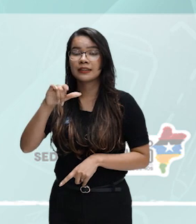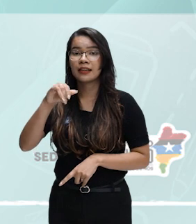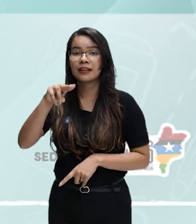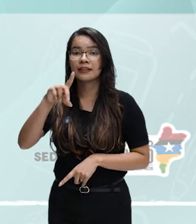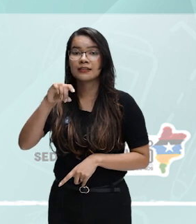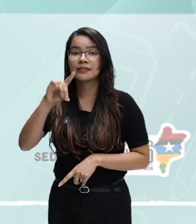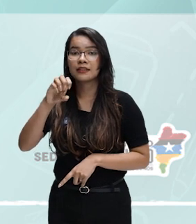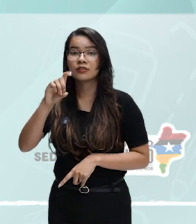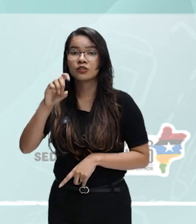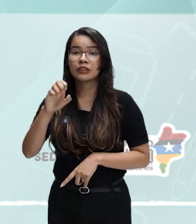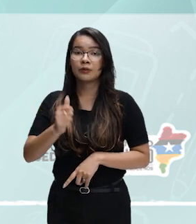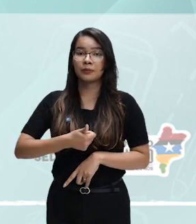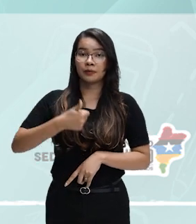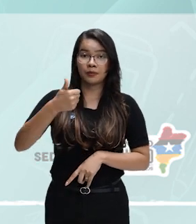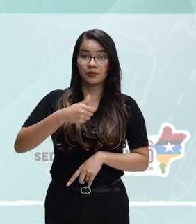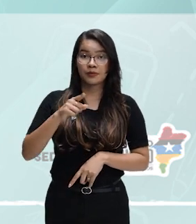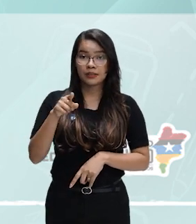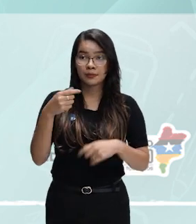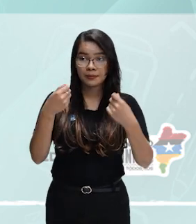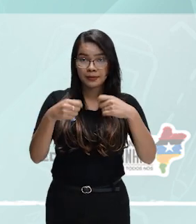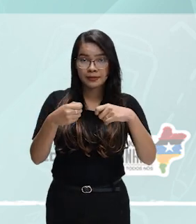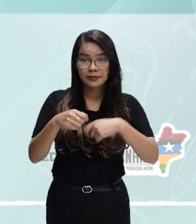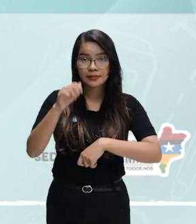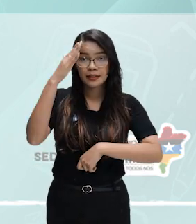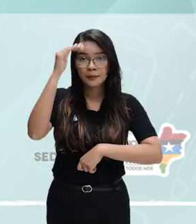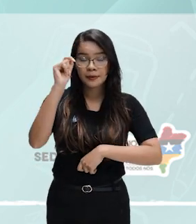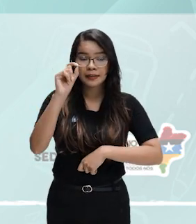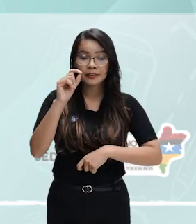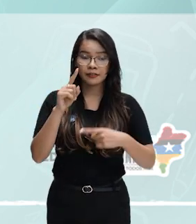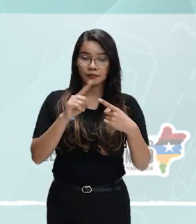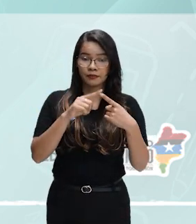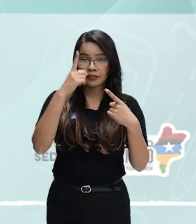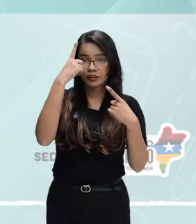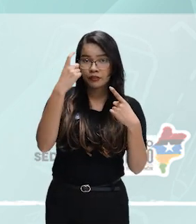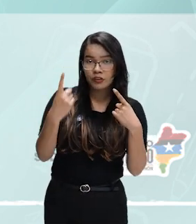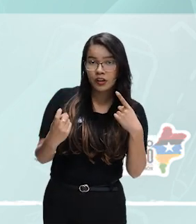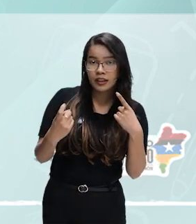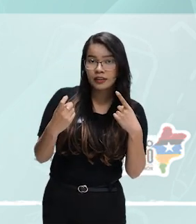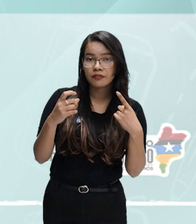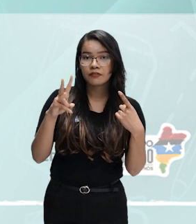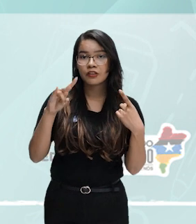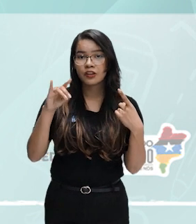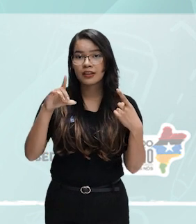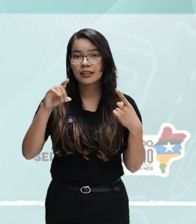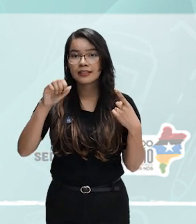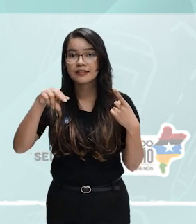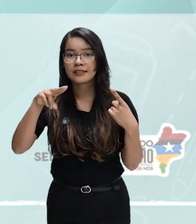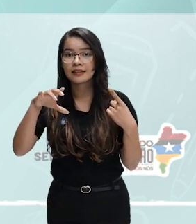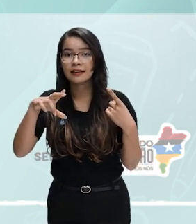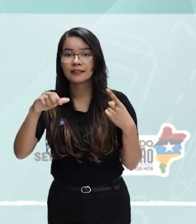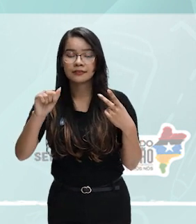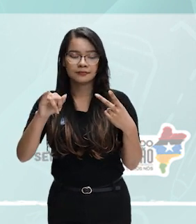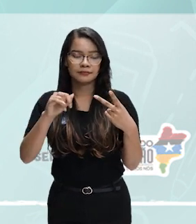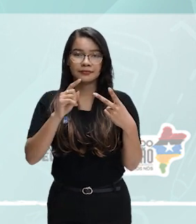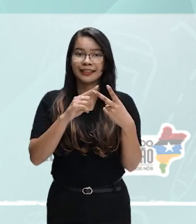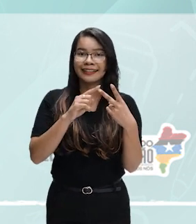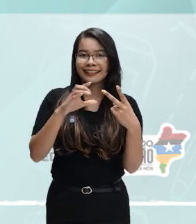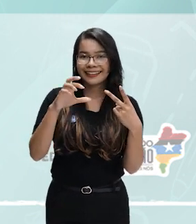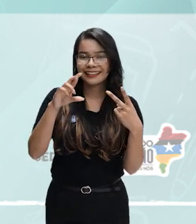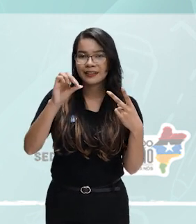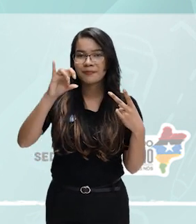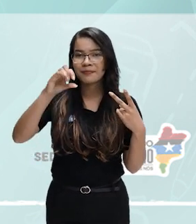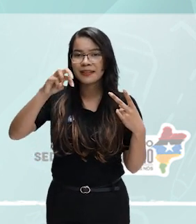coisa que você tem que ter em mente. Violência e criminalidade não são sinônimos, tá? Não é a